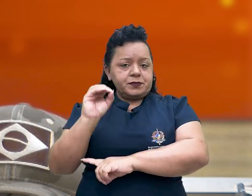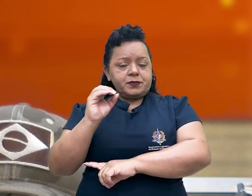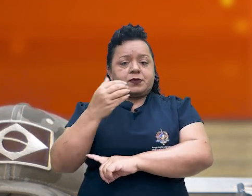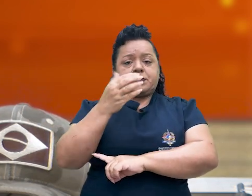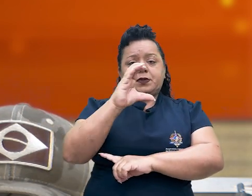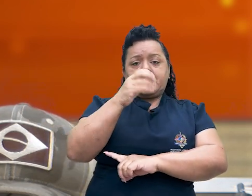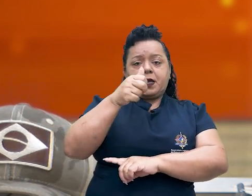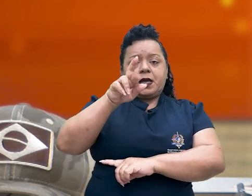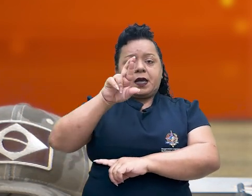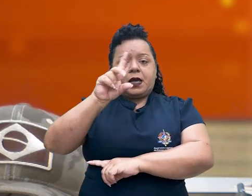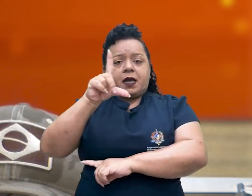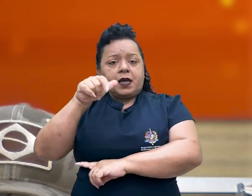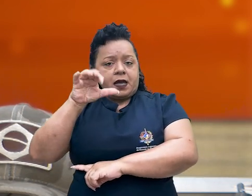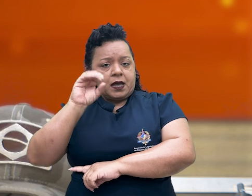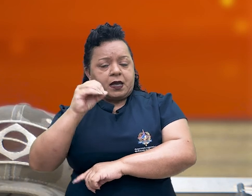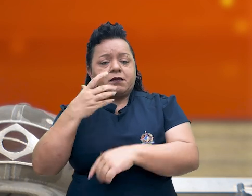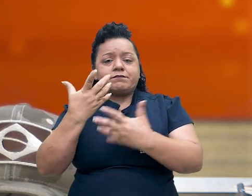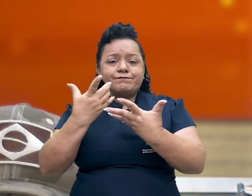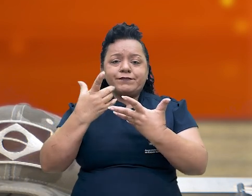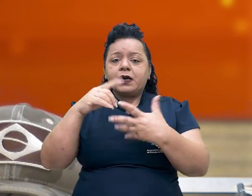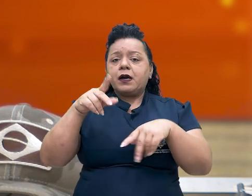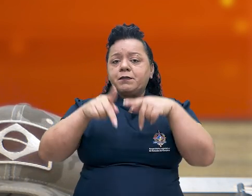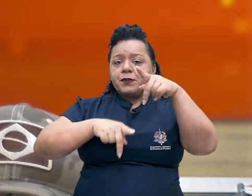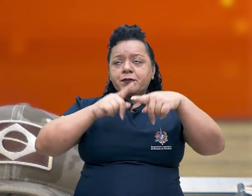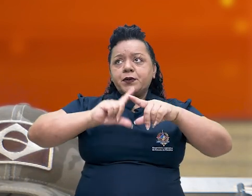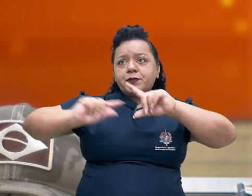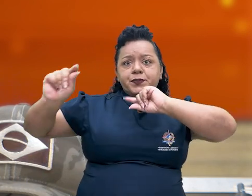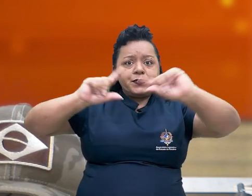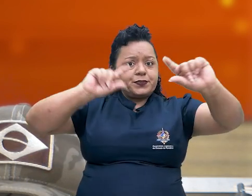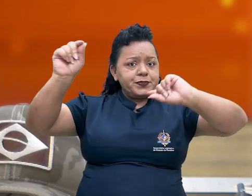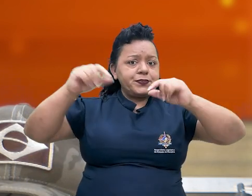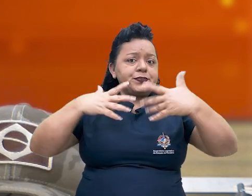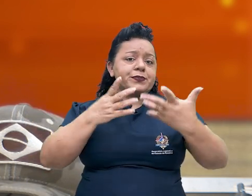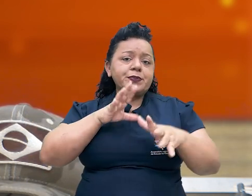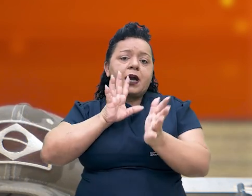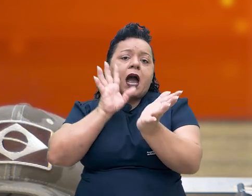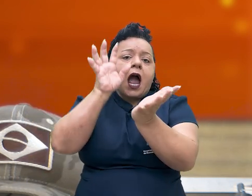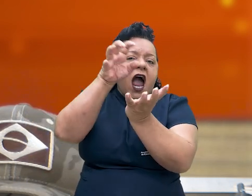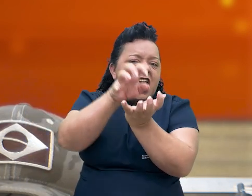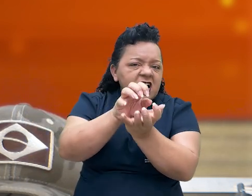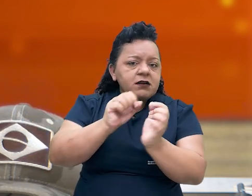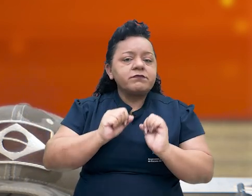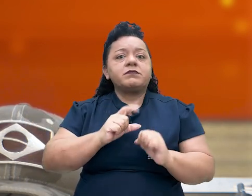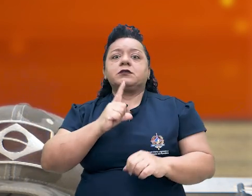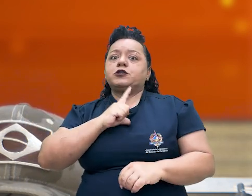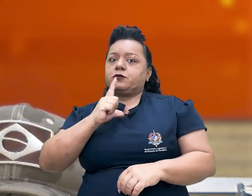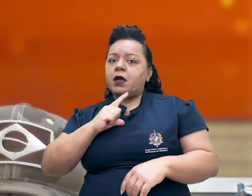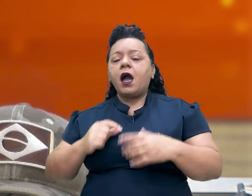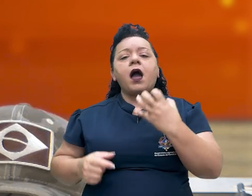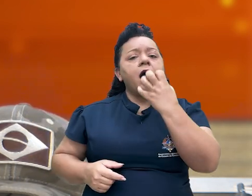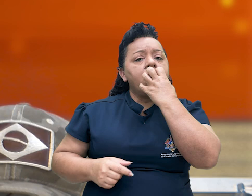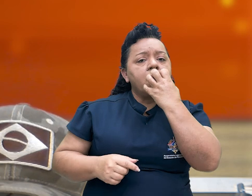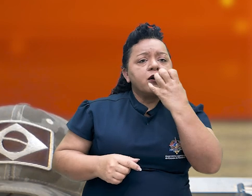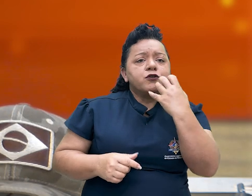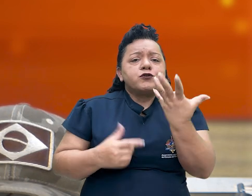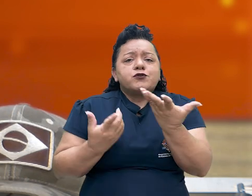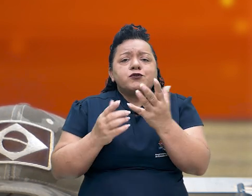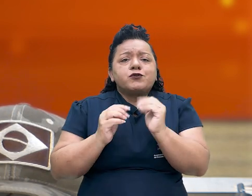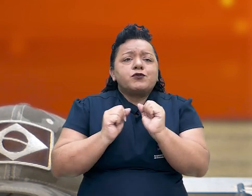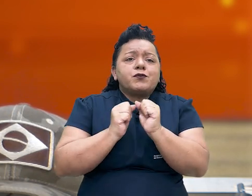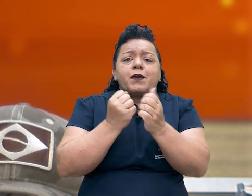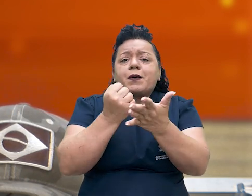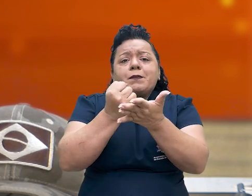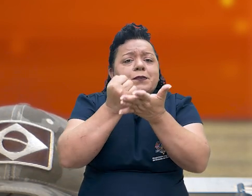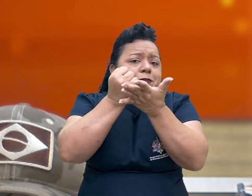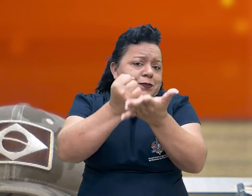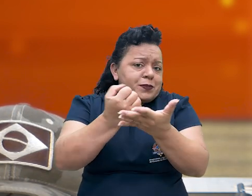água e muitos animais eh se perderam a gente via jacaré eh pegando os cachorros que estava nas madeiras né